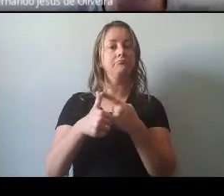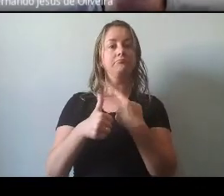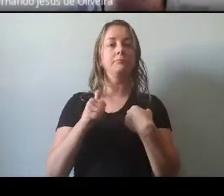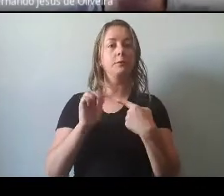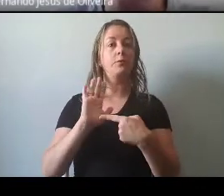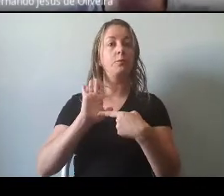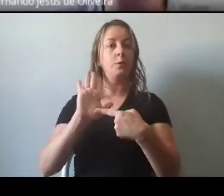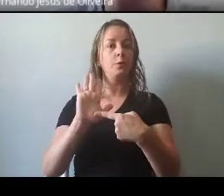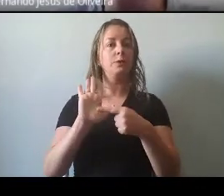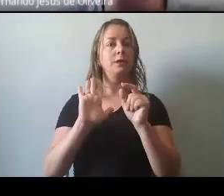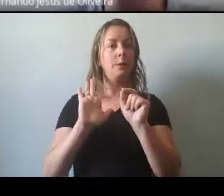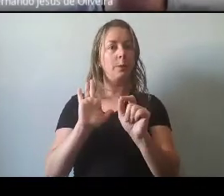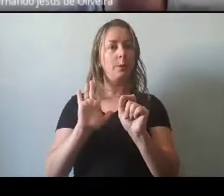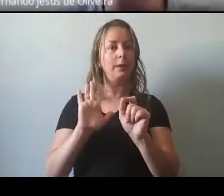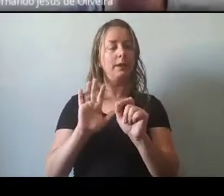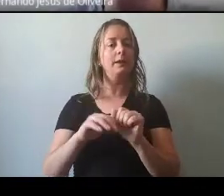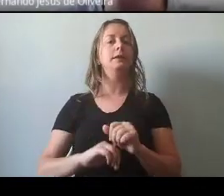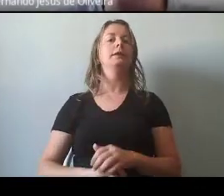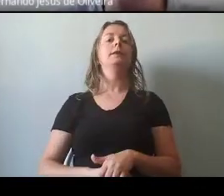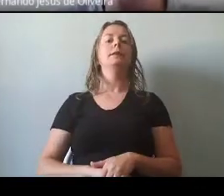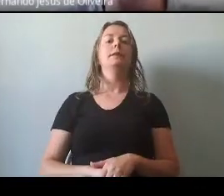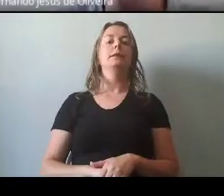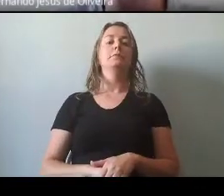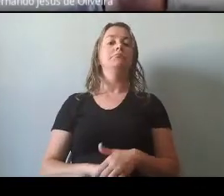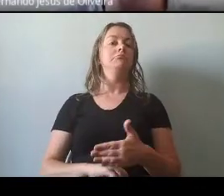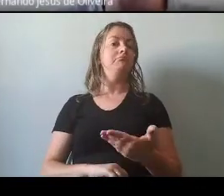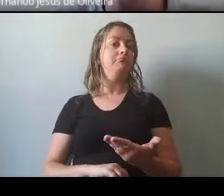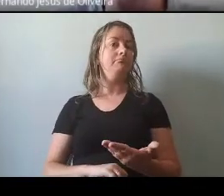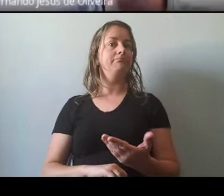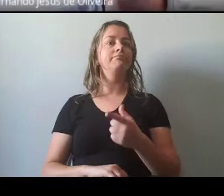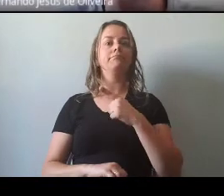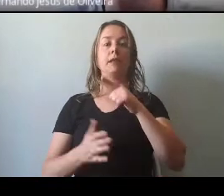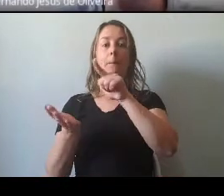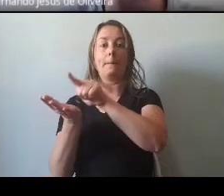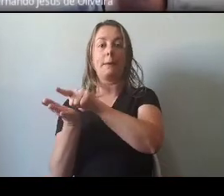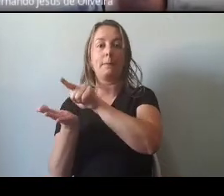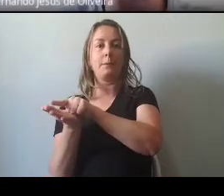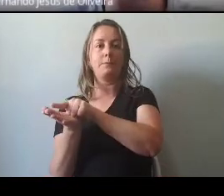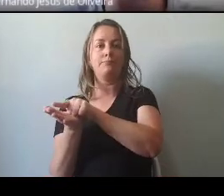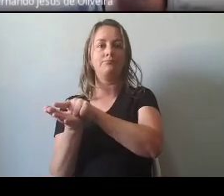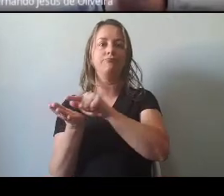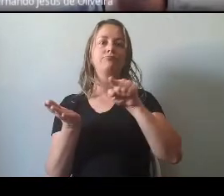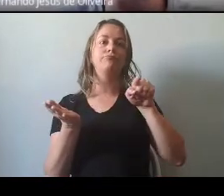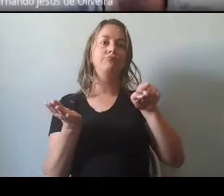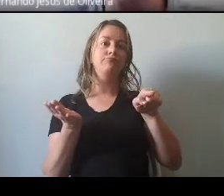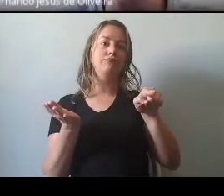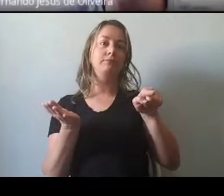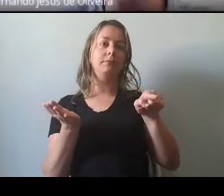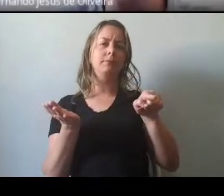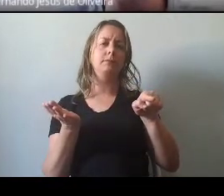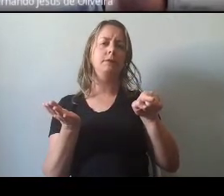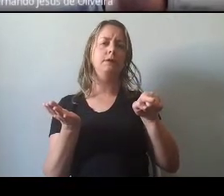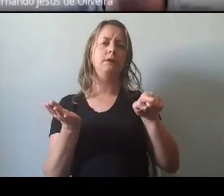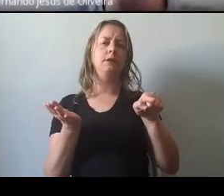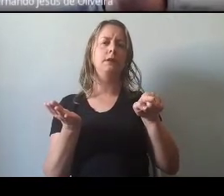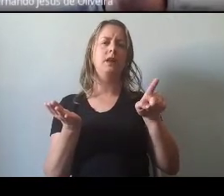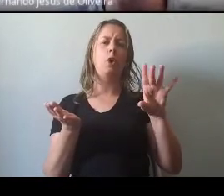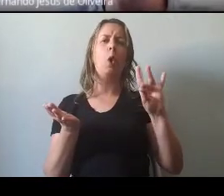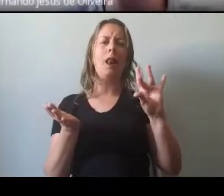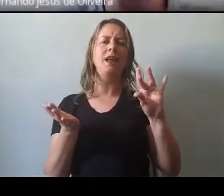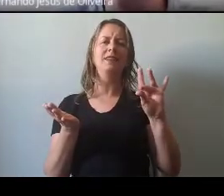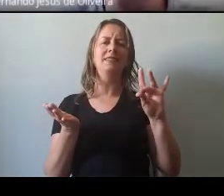né? Bom, o primeiro caso eu vou mostrar para vocês aqui, né, com um papel e